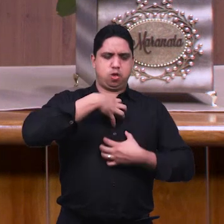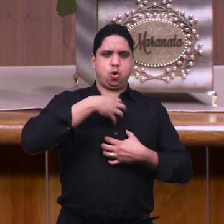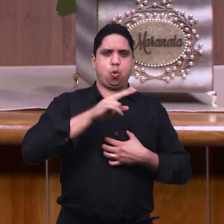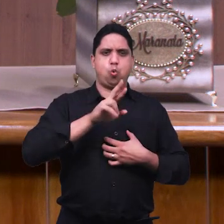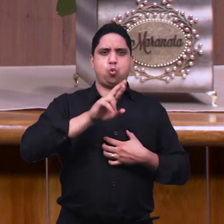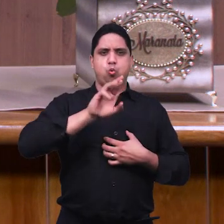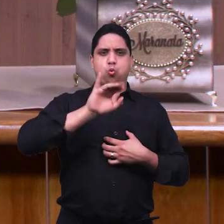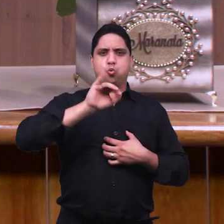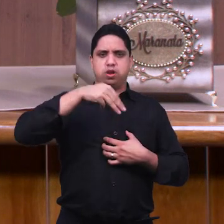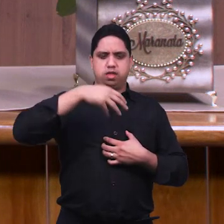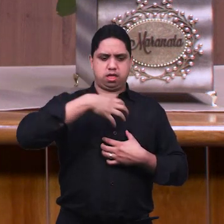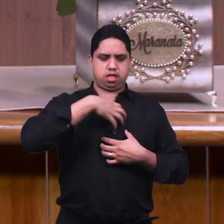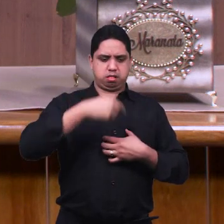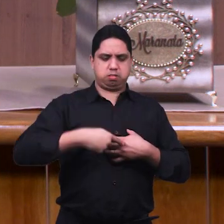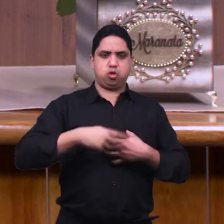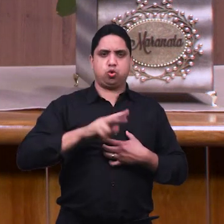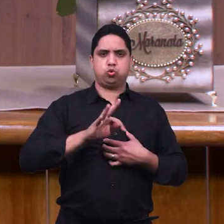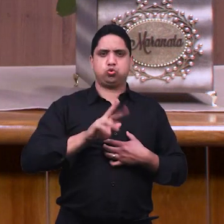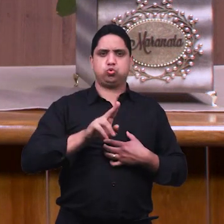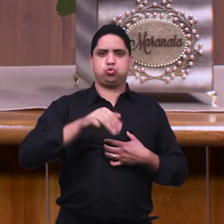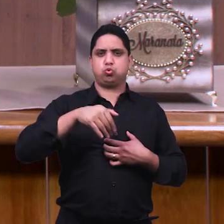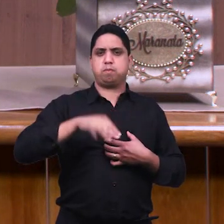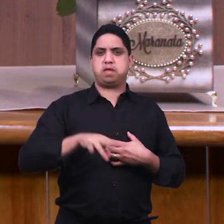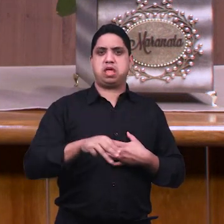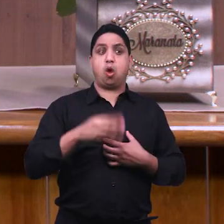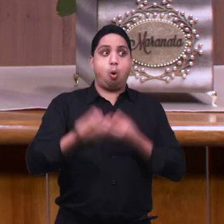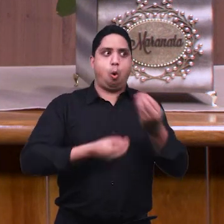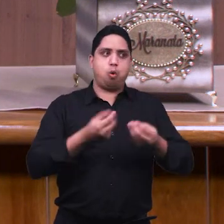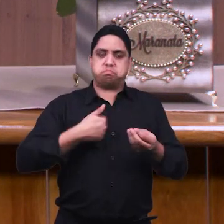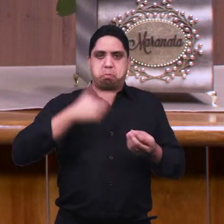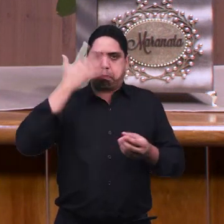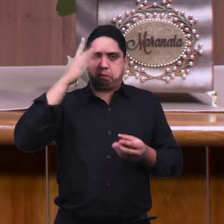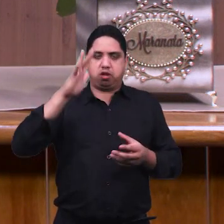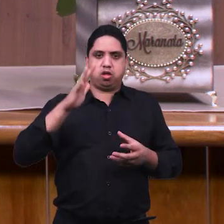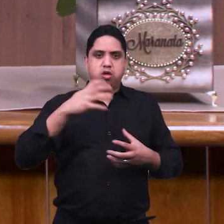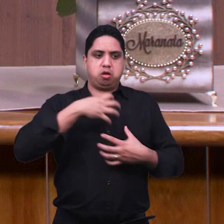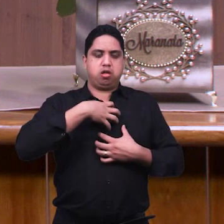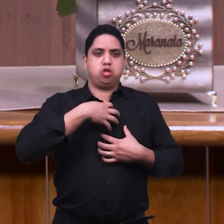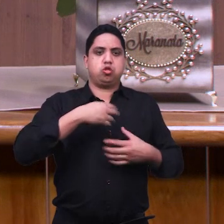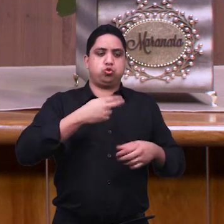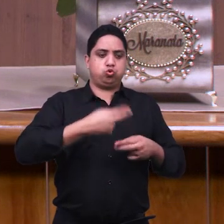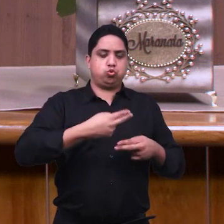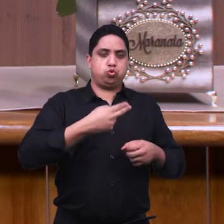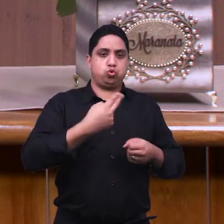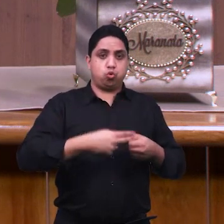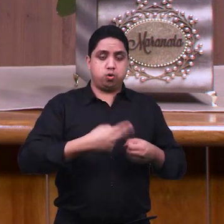sacerdote, e não sabemos como que era feita essa consulta, mas consultava a Deus, em